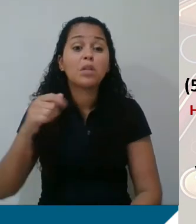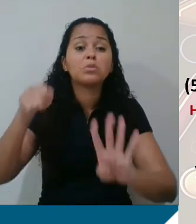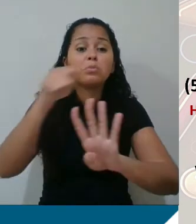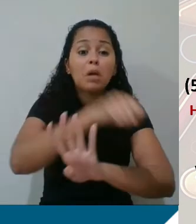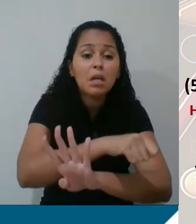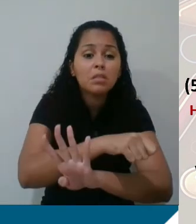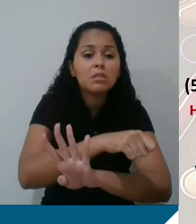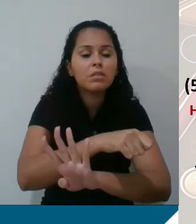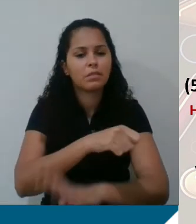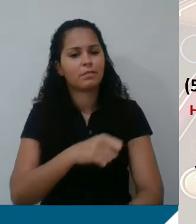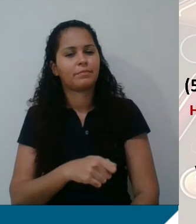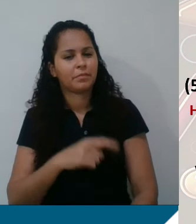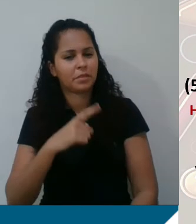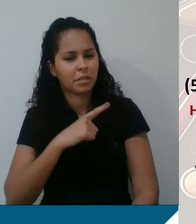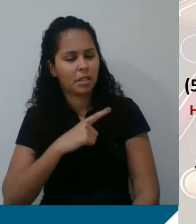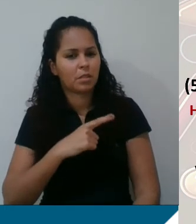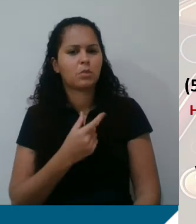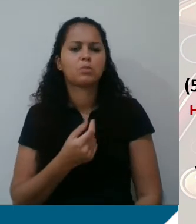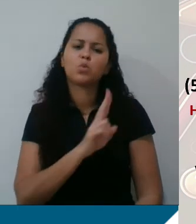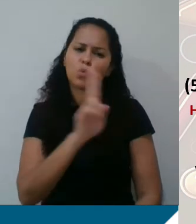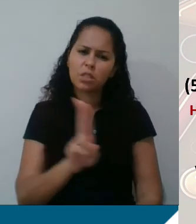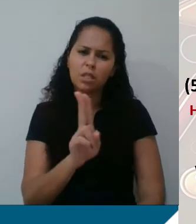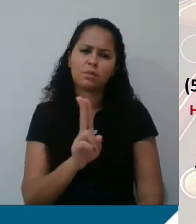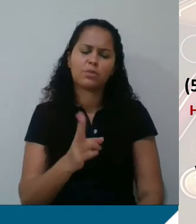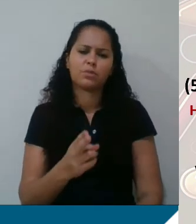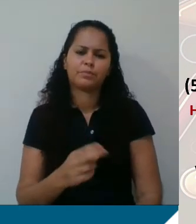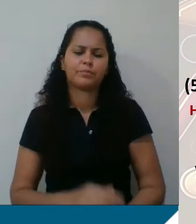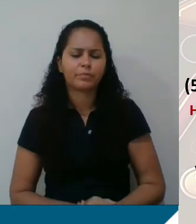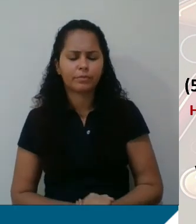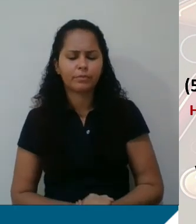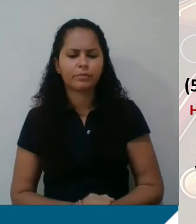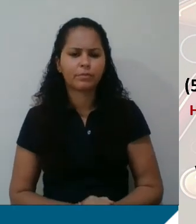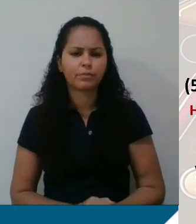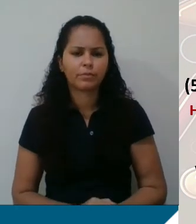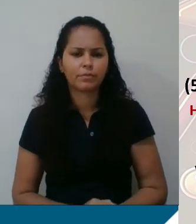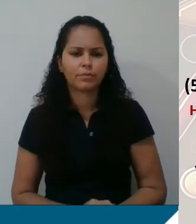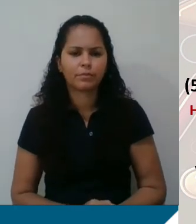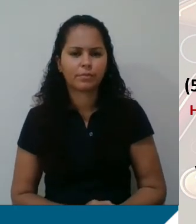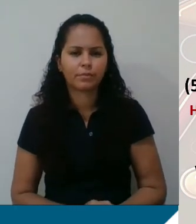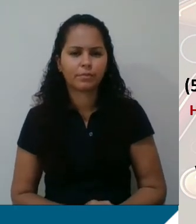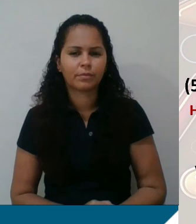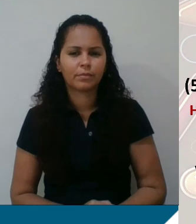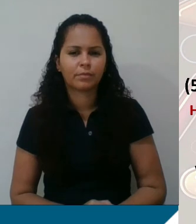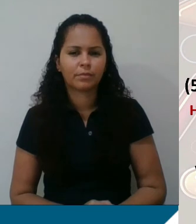quantos meses o dinheiro, no caso que a gente tomou como exemplo, foi investido. Tá certo?